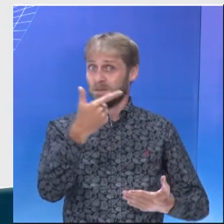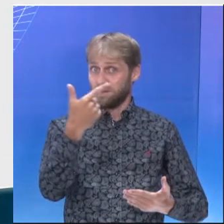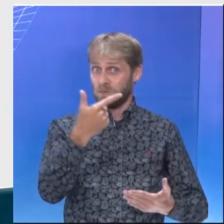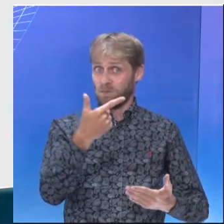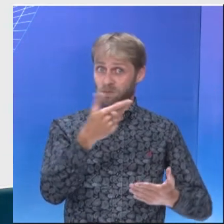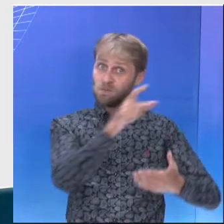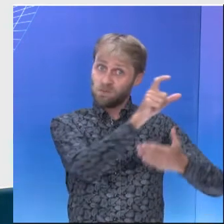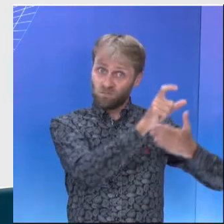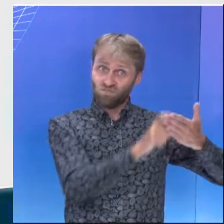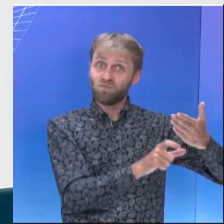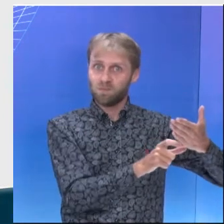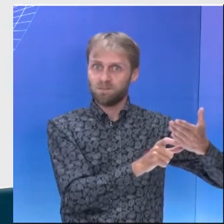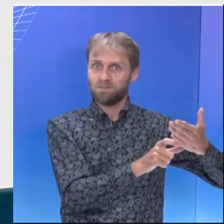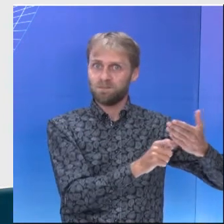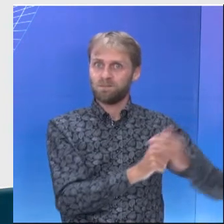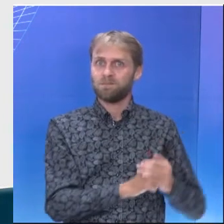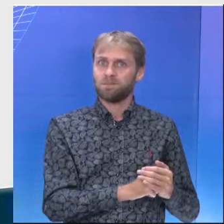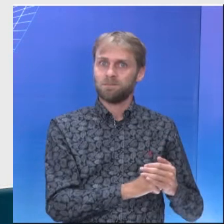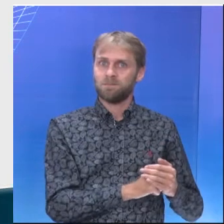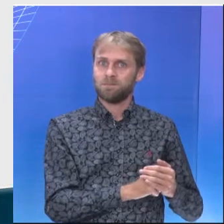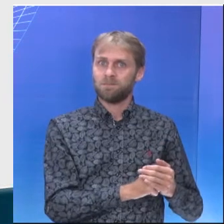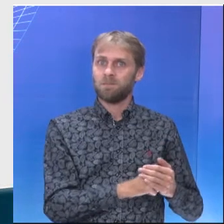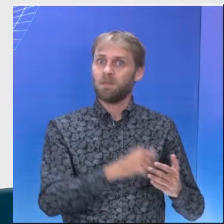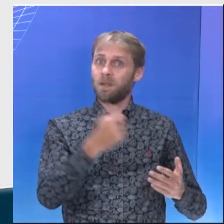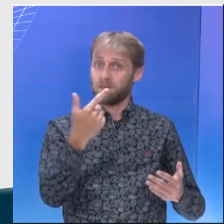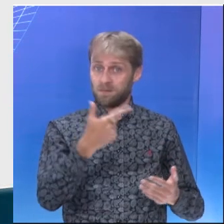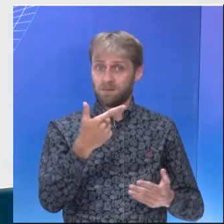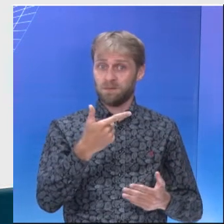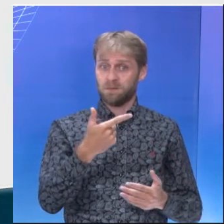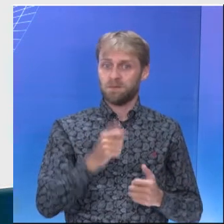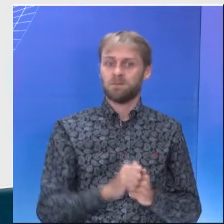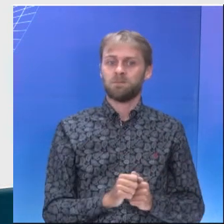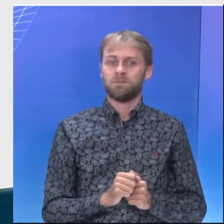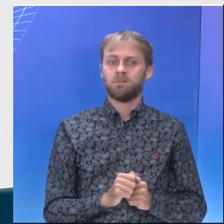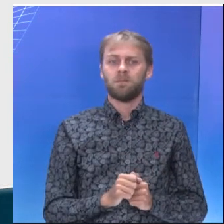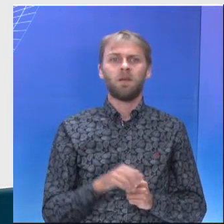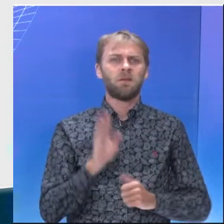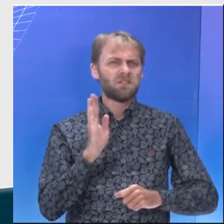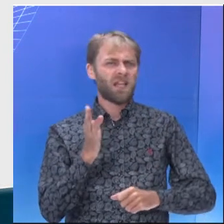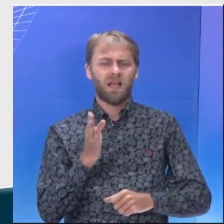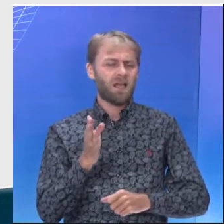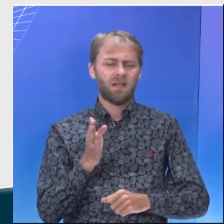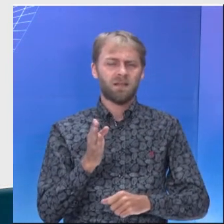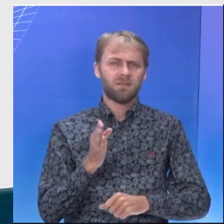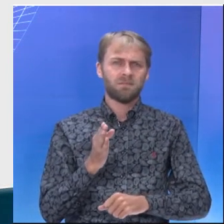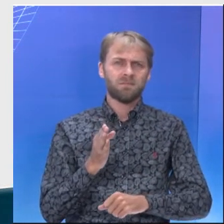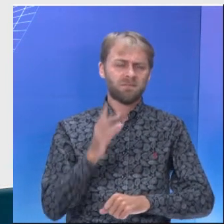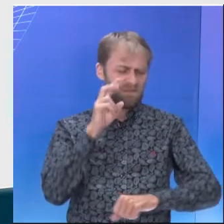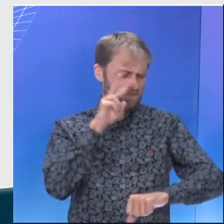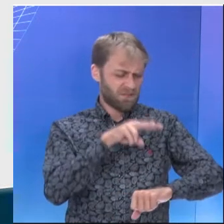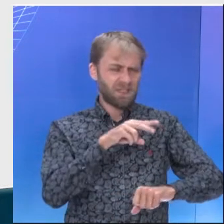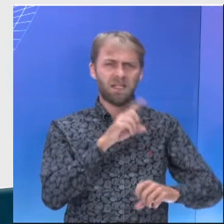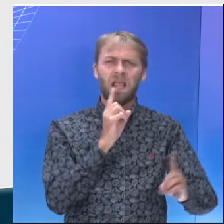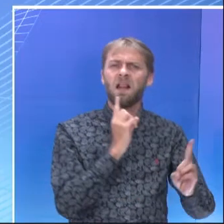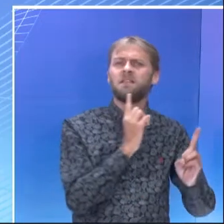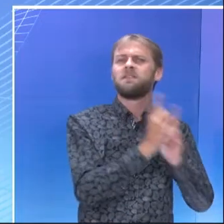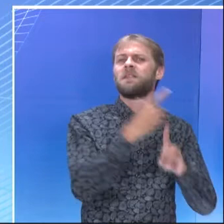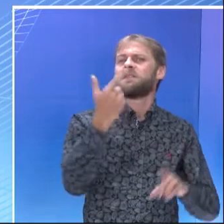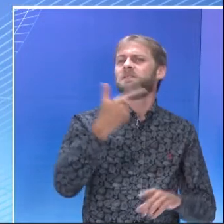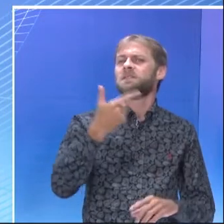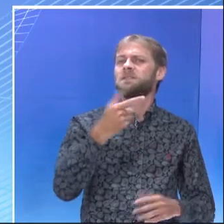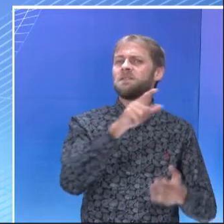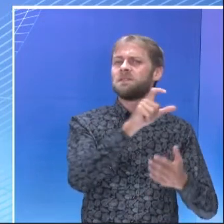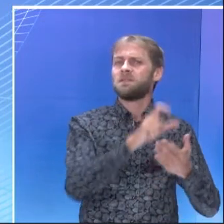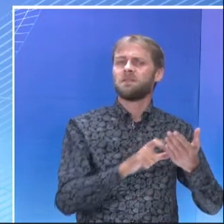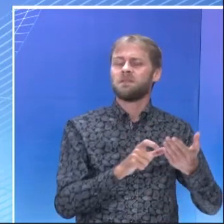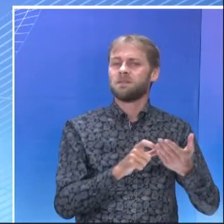texto. Ele quer saber sobre o segundo texto. Para economizar tempo, por que a gente já não vai direto para o segundo texto?